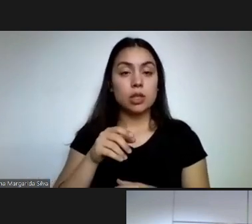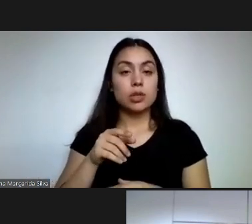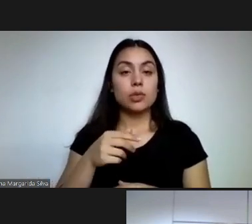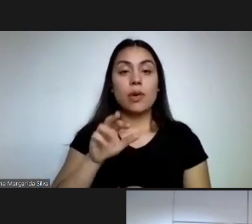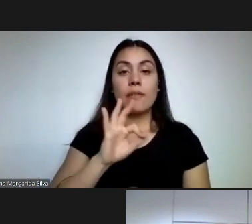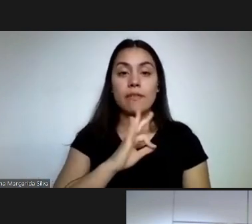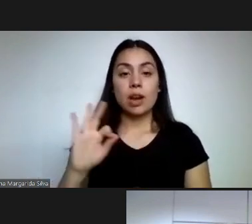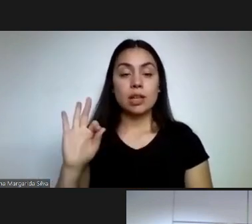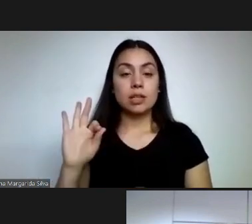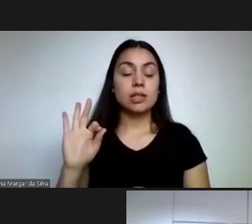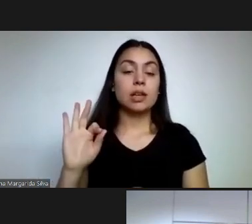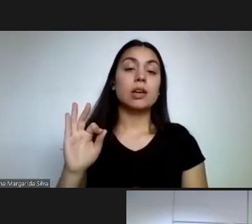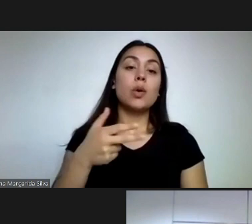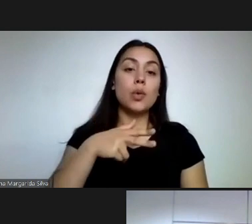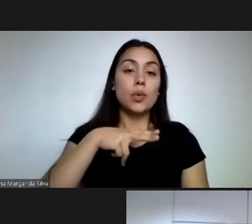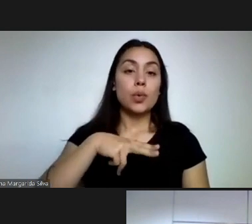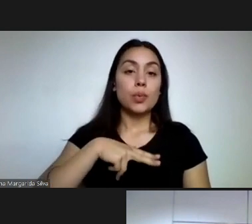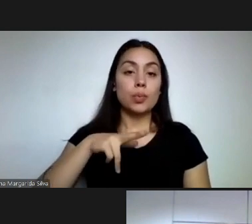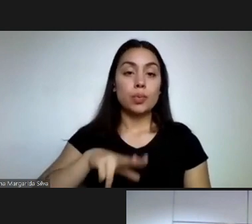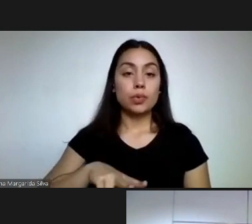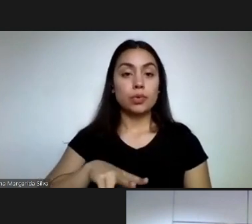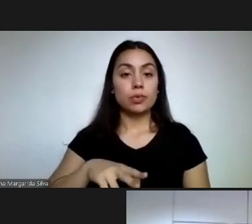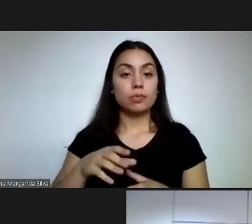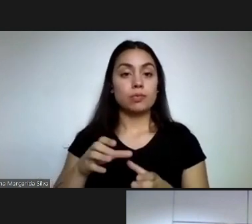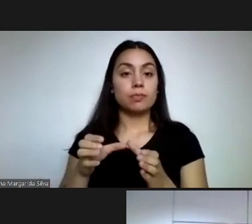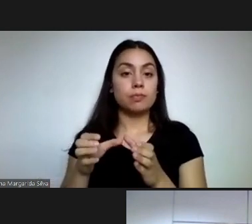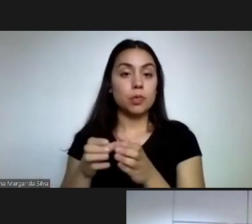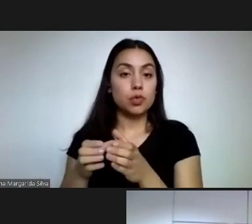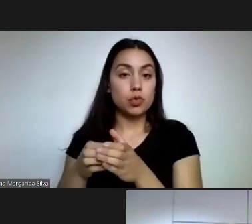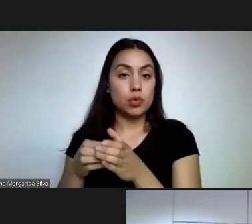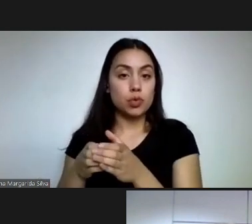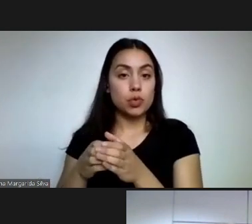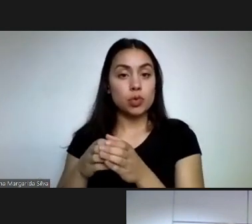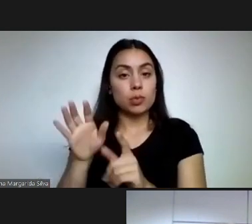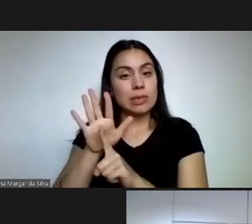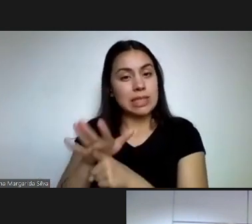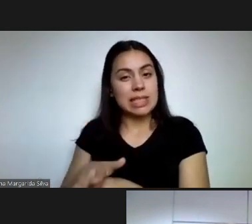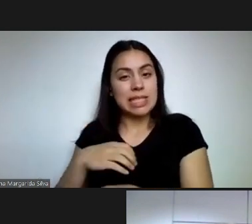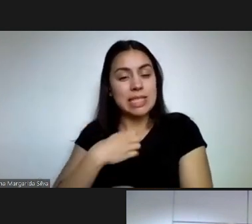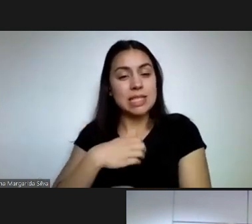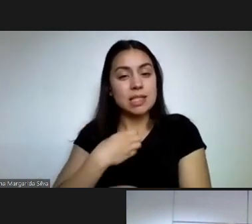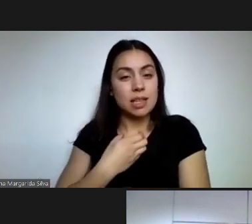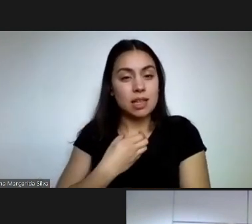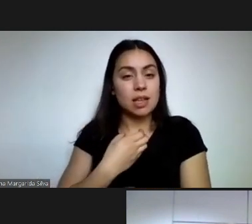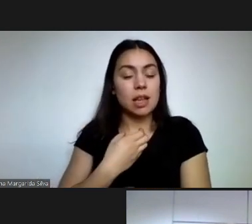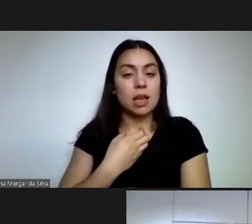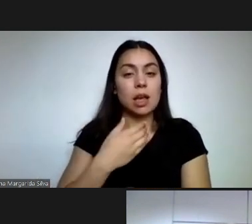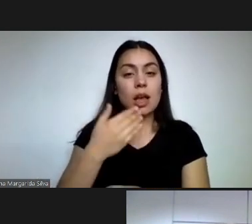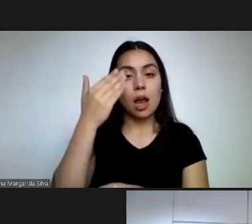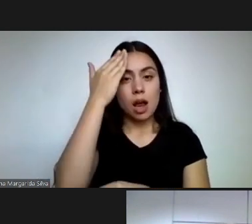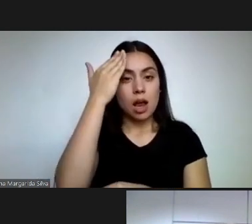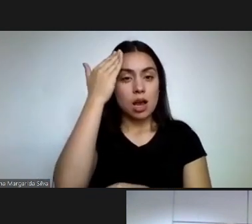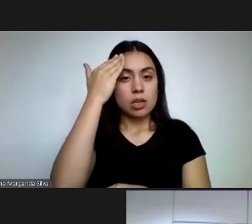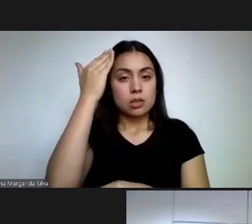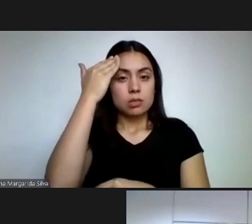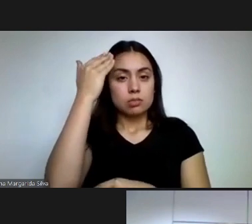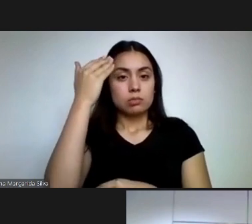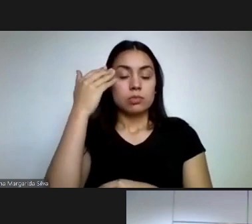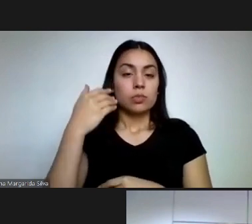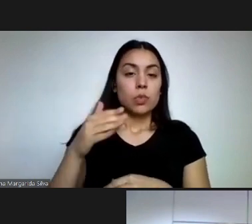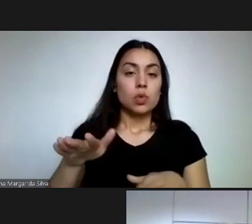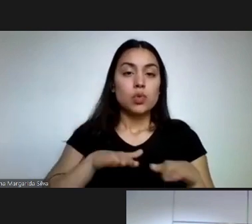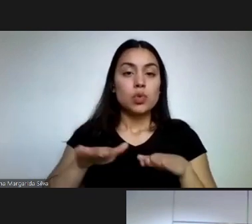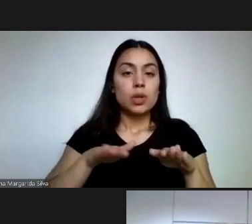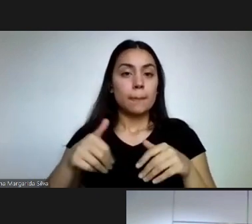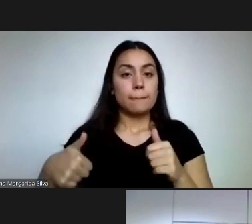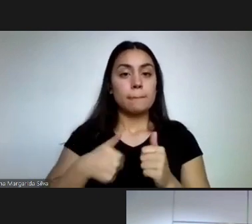por exemplo, prefere-se por vezes, por exemplo, o italiano ou o espanhol ou outras línguas e o português, na verdade, também sofre